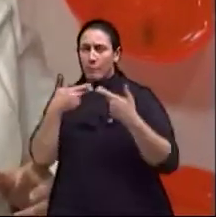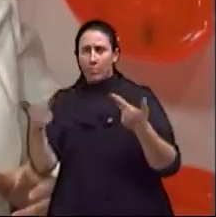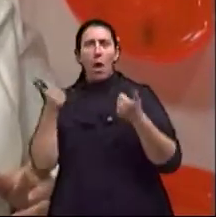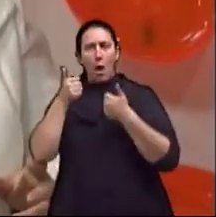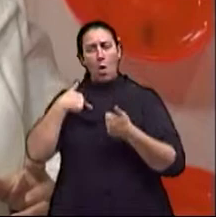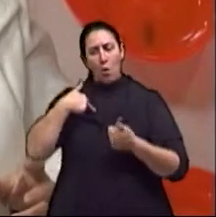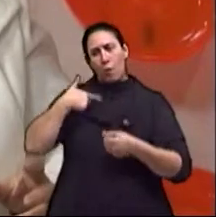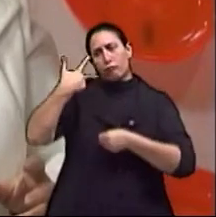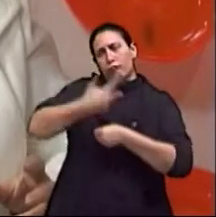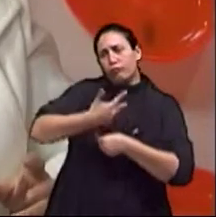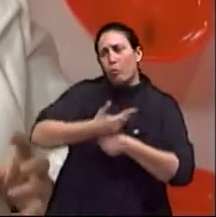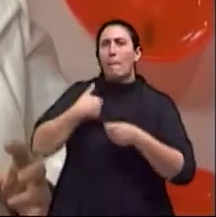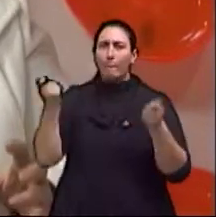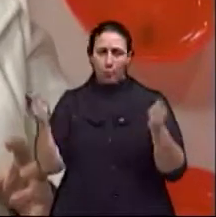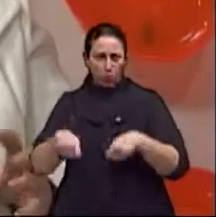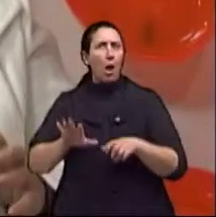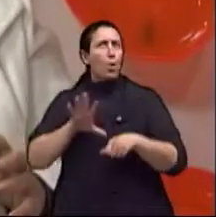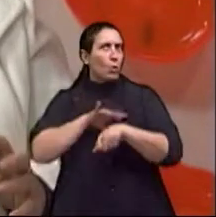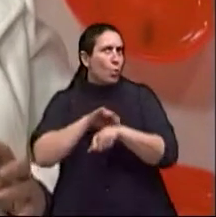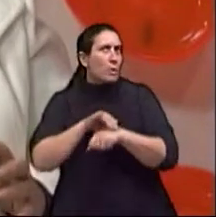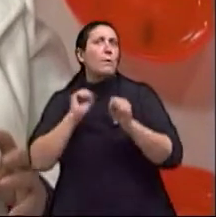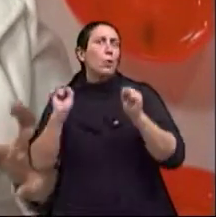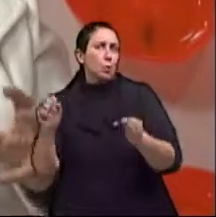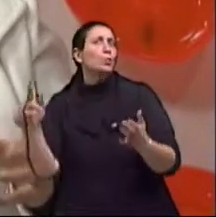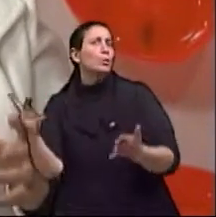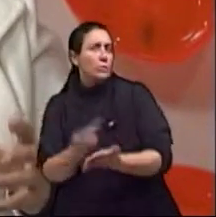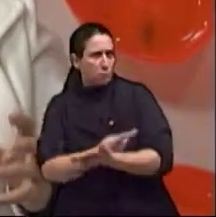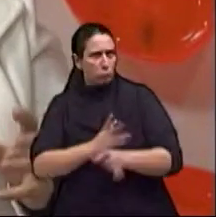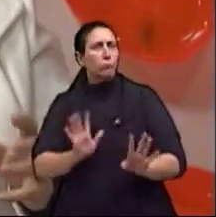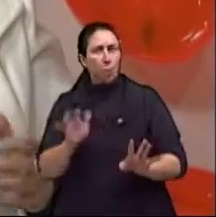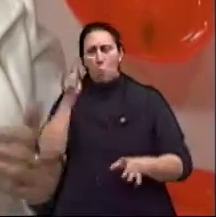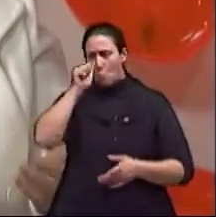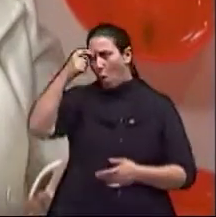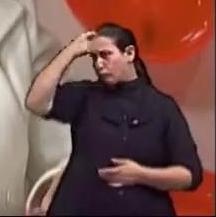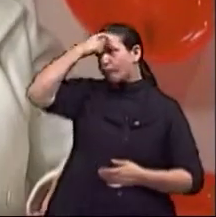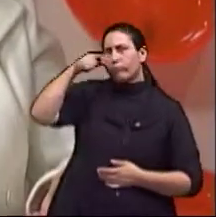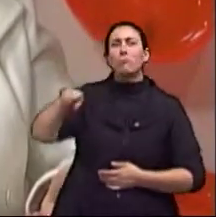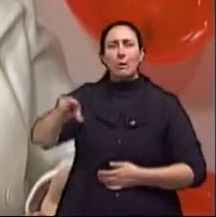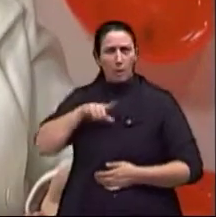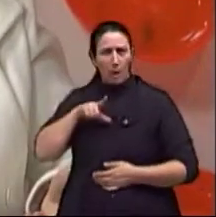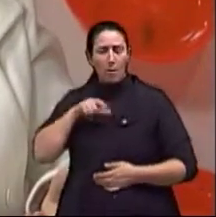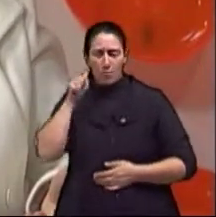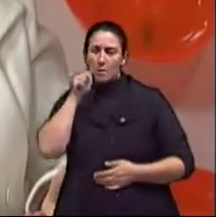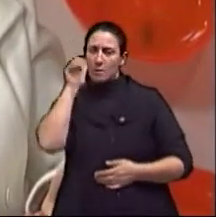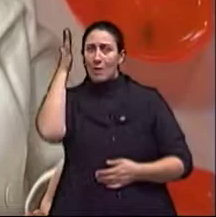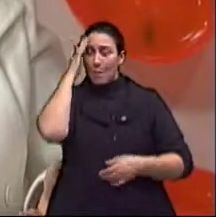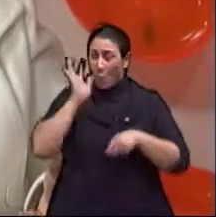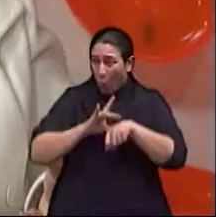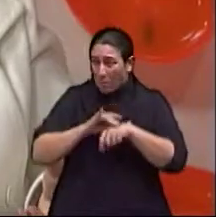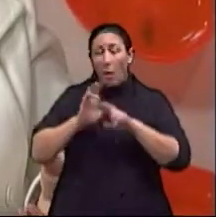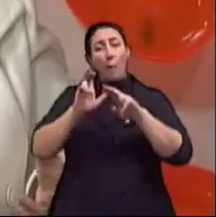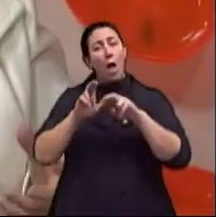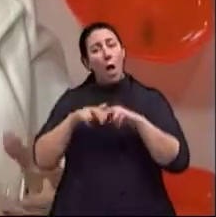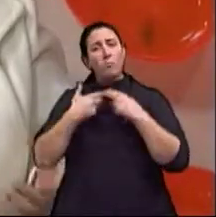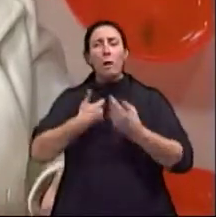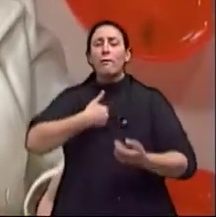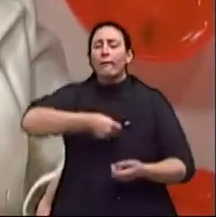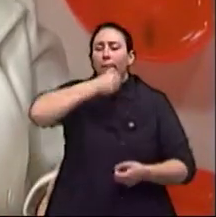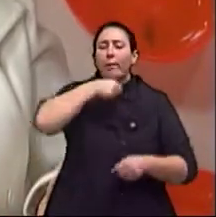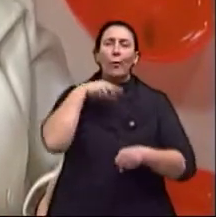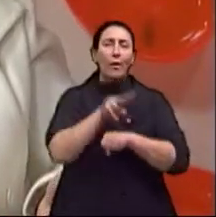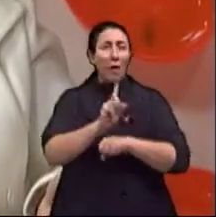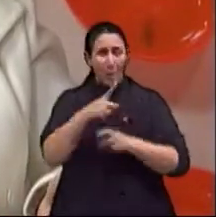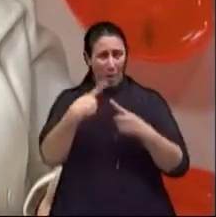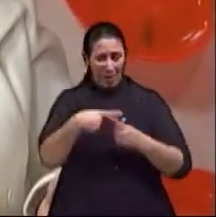ou velho adoecer a doença é uma forma até hoje a gente entende que é um mau envelhecimento envelhecimento em